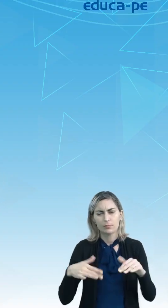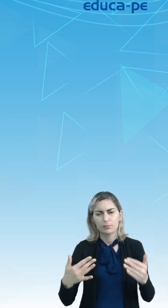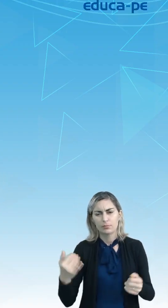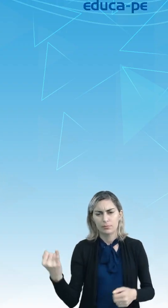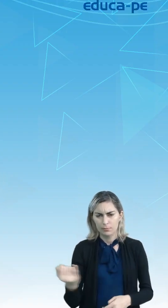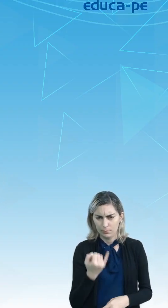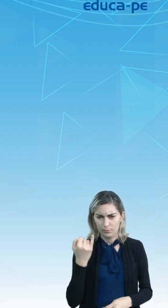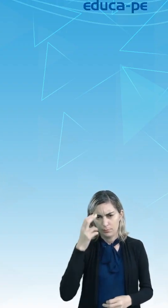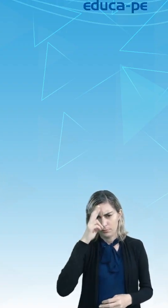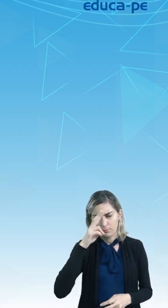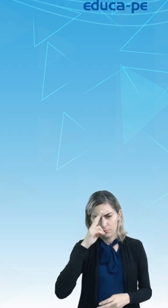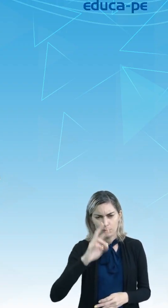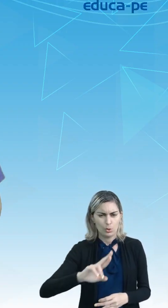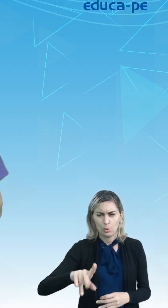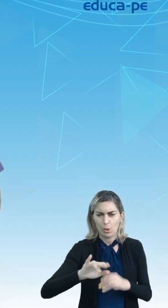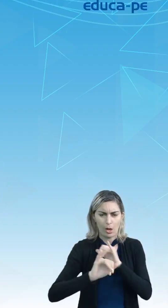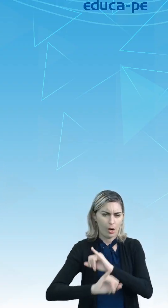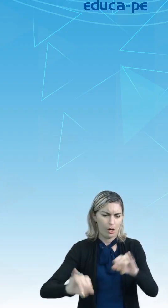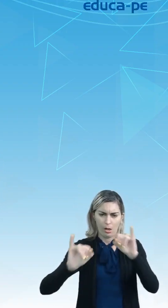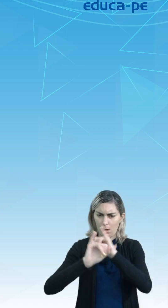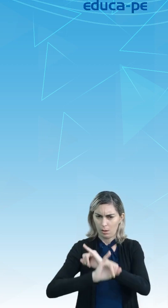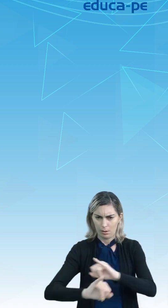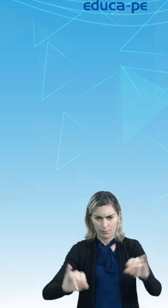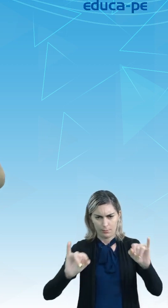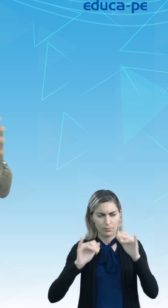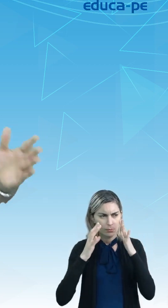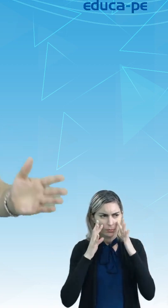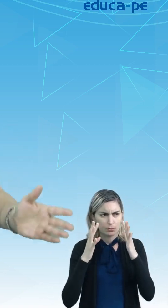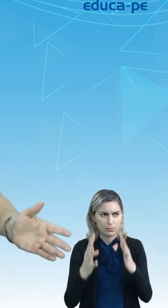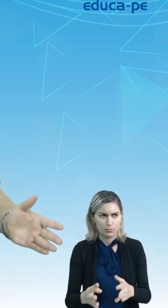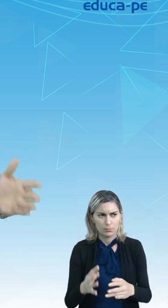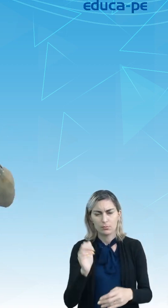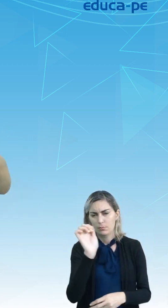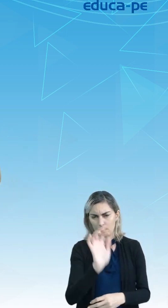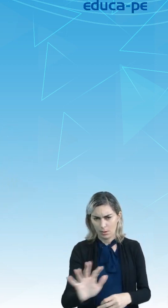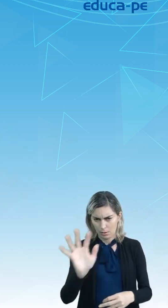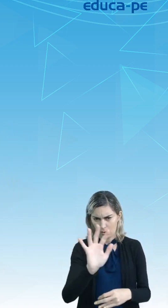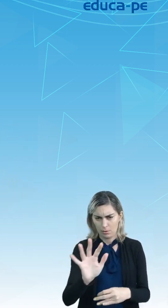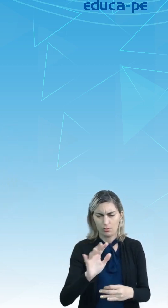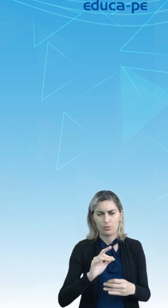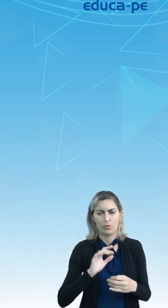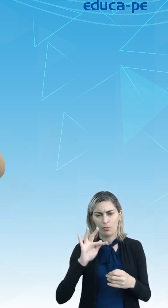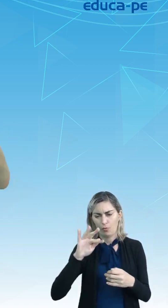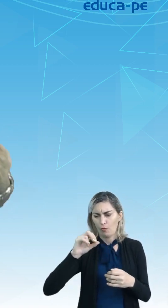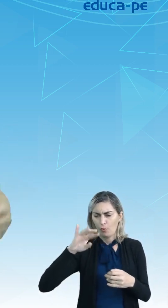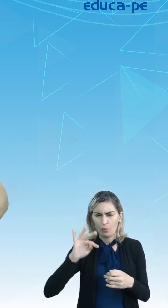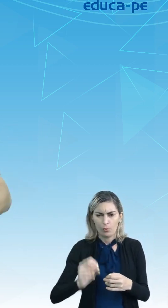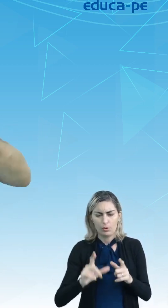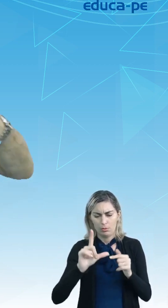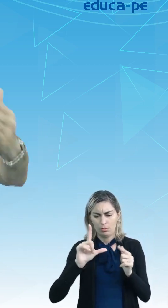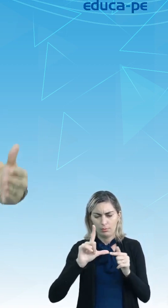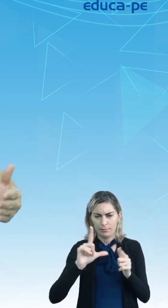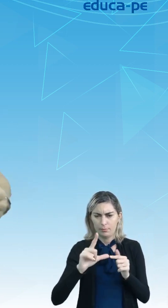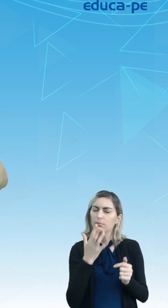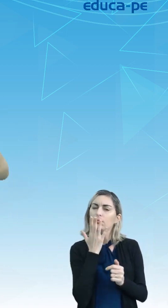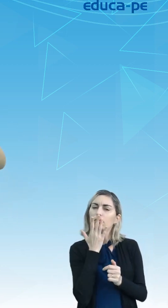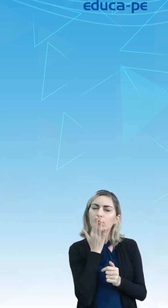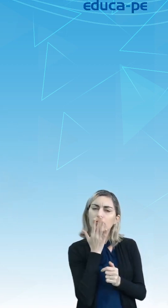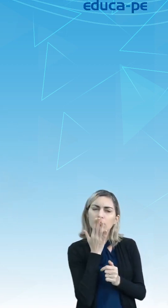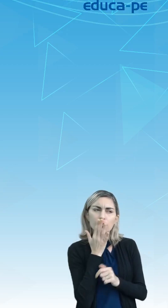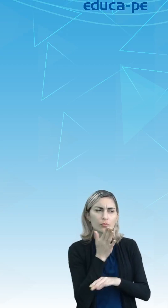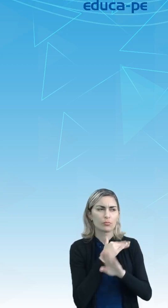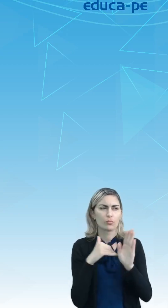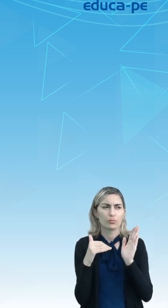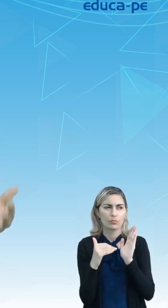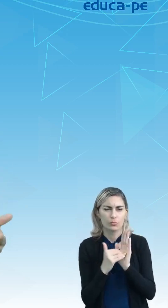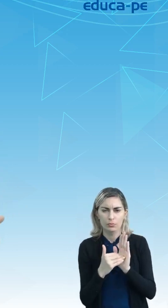importante lembrar que numa campanha, prestem bem atenção nas imagens, na fonte, a letra, a cor, tudo